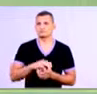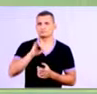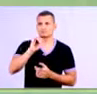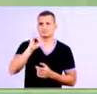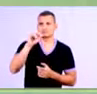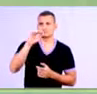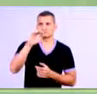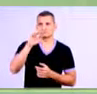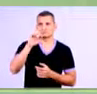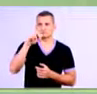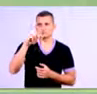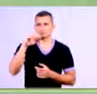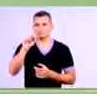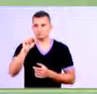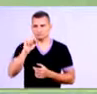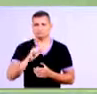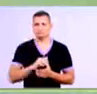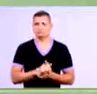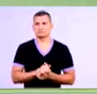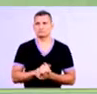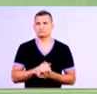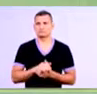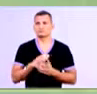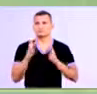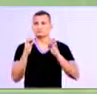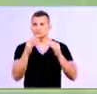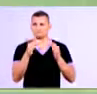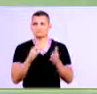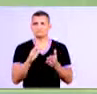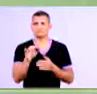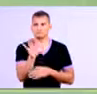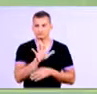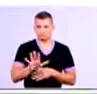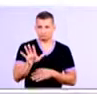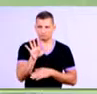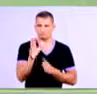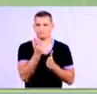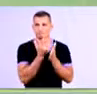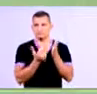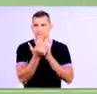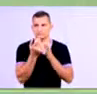ícones, tá? Isso tudo a interface gráfica ela permite.